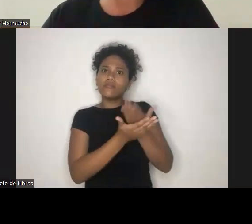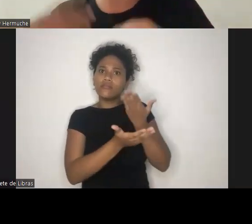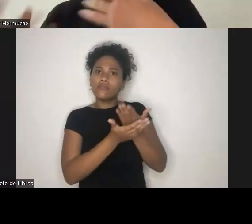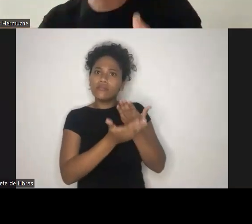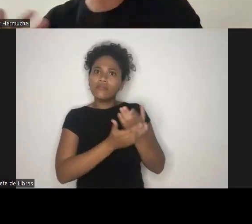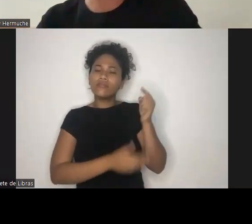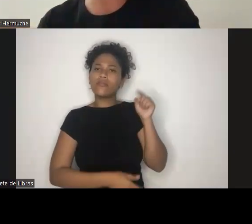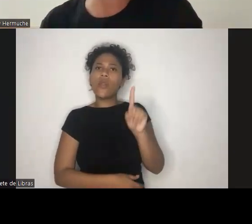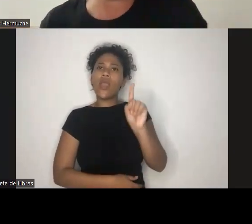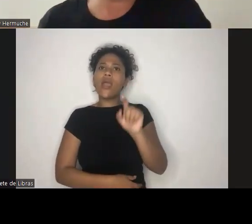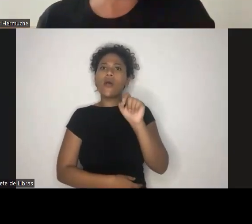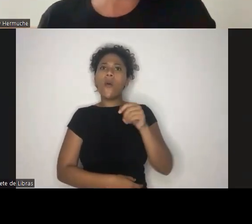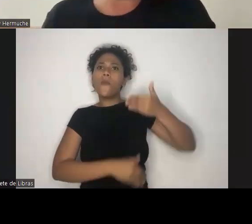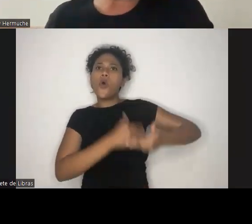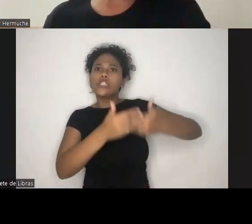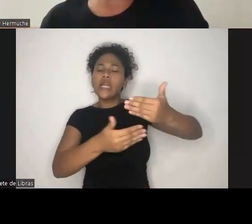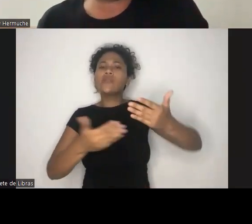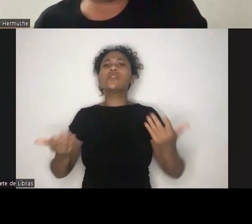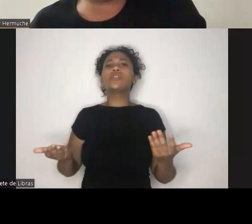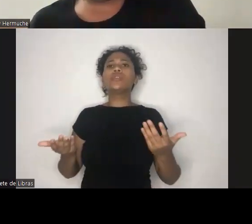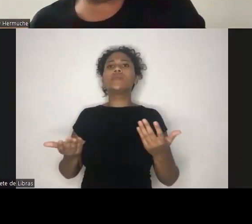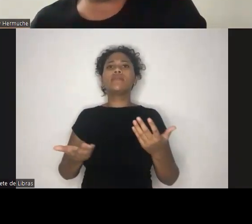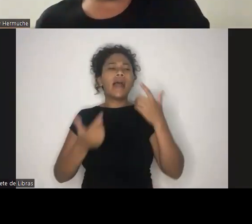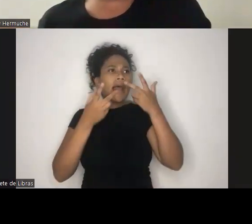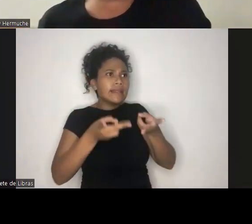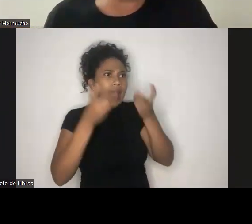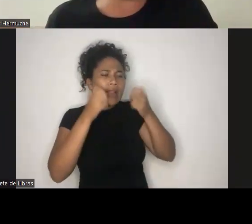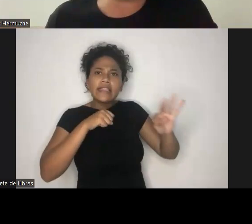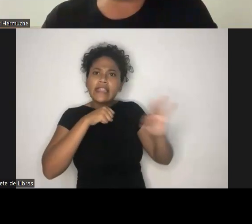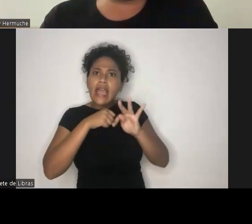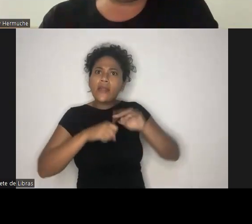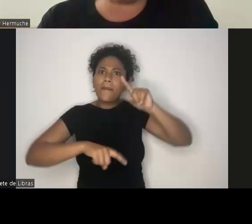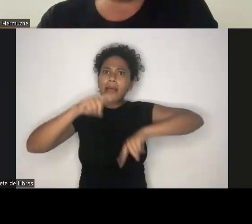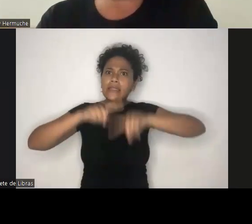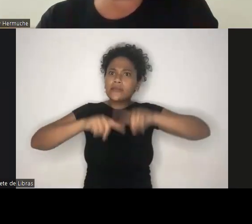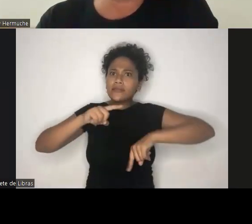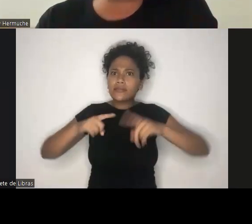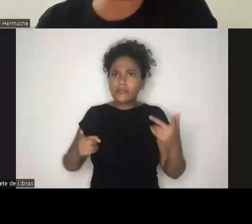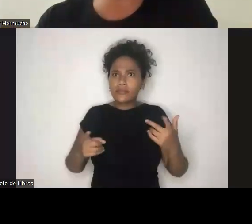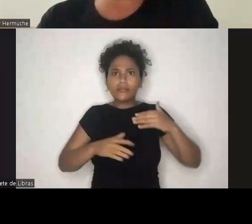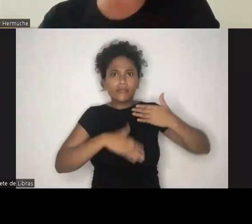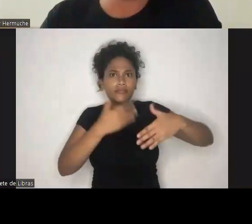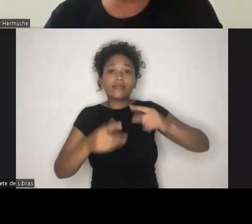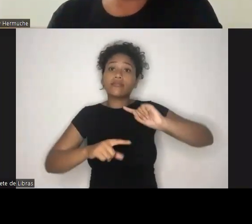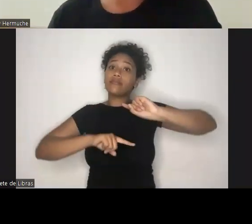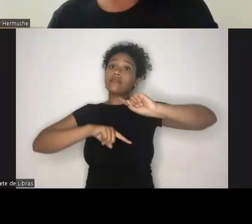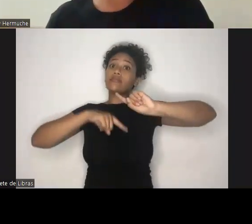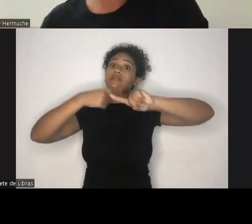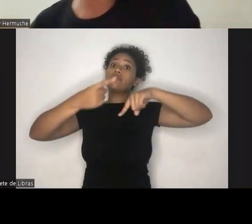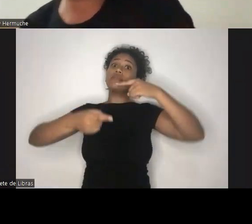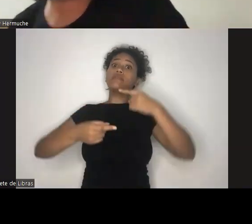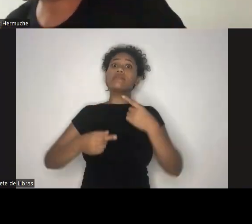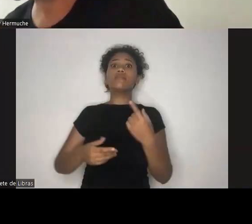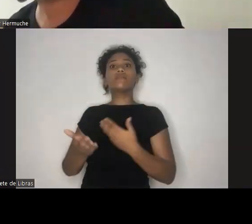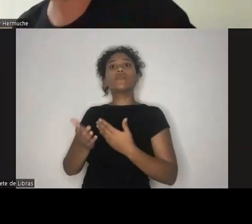que um processo de de análise técnica de materiais que eu comecei a desenvolver para depois colocar a cor para